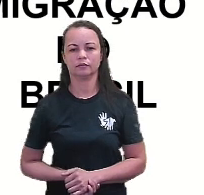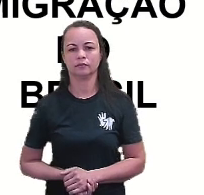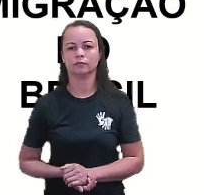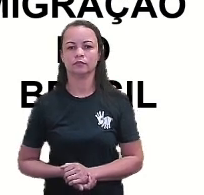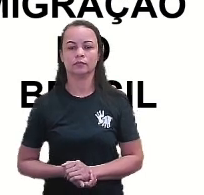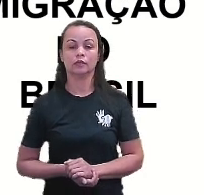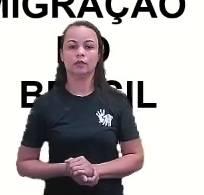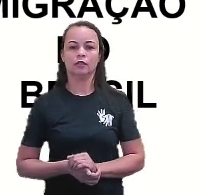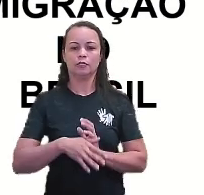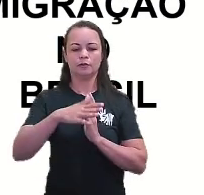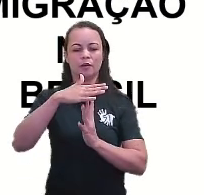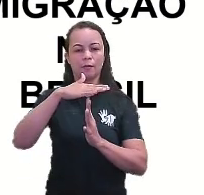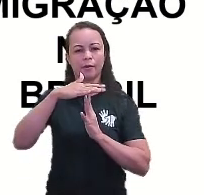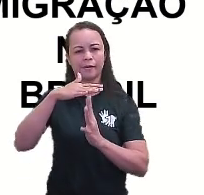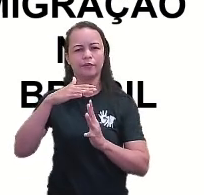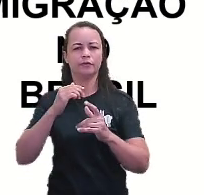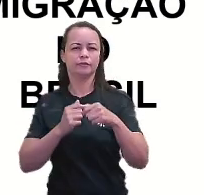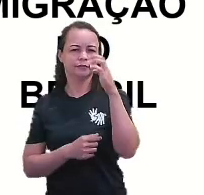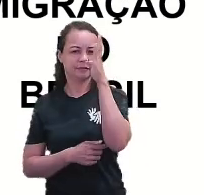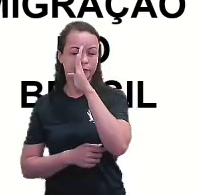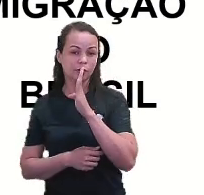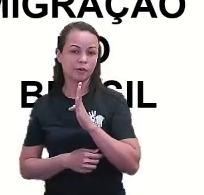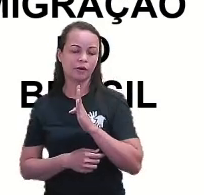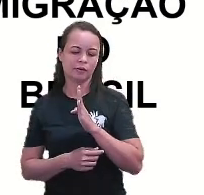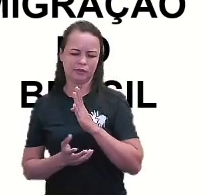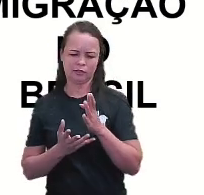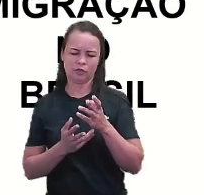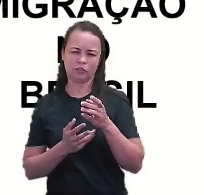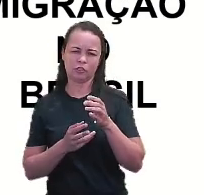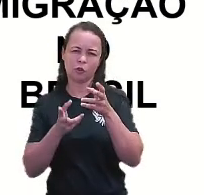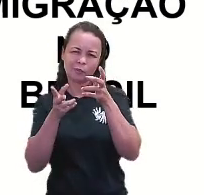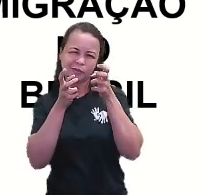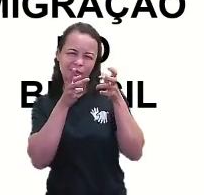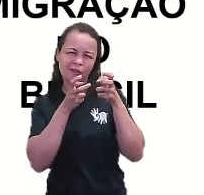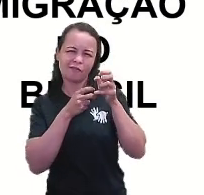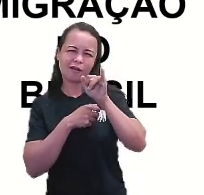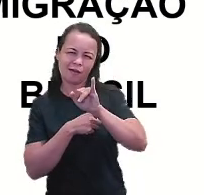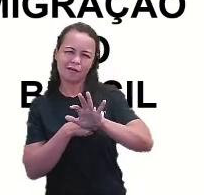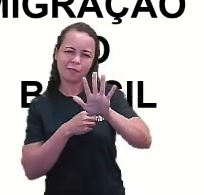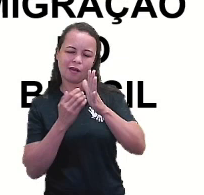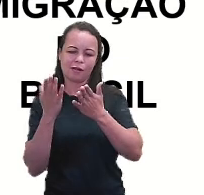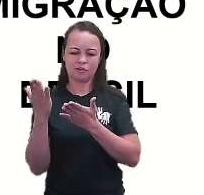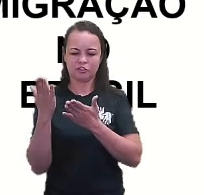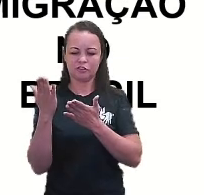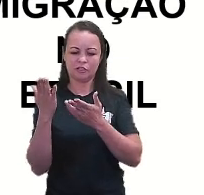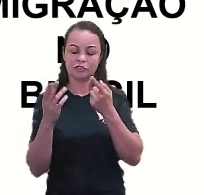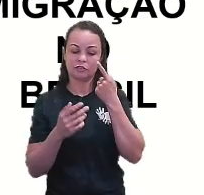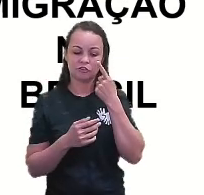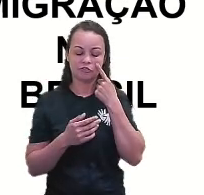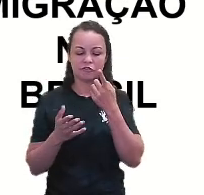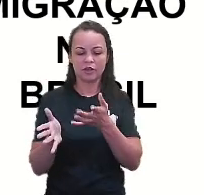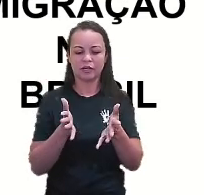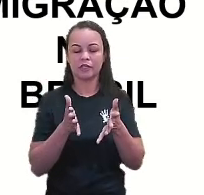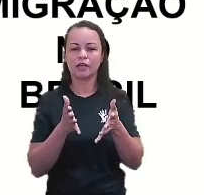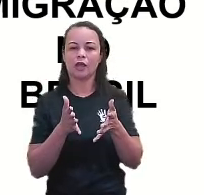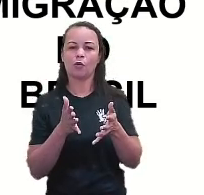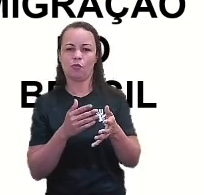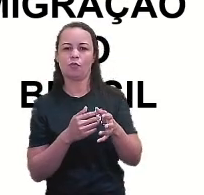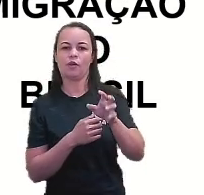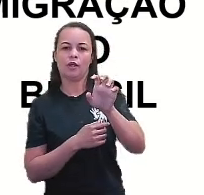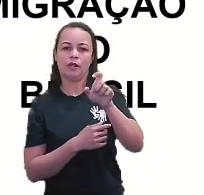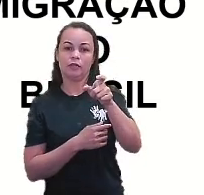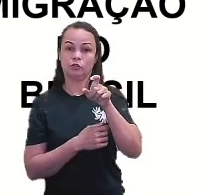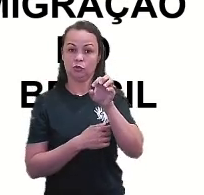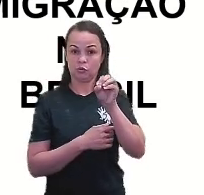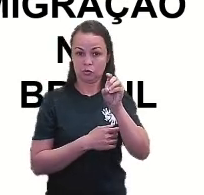Migração no Brasil. Se a gente analisar um pouquinho a figura, é o que aí? É um êxodo rural. Eles estão saindo da zona